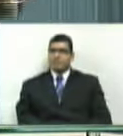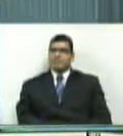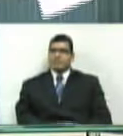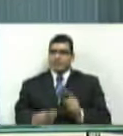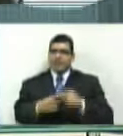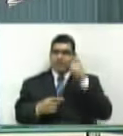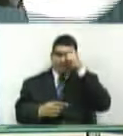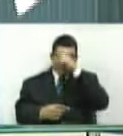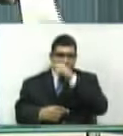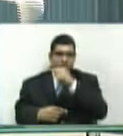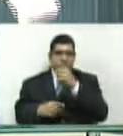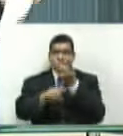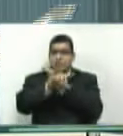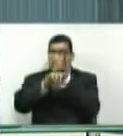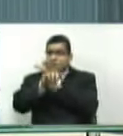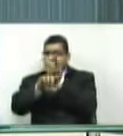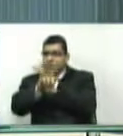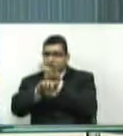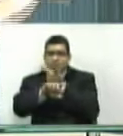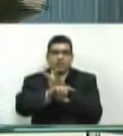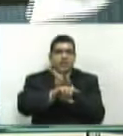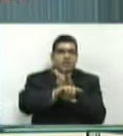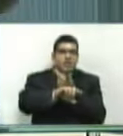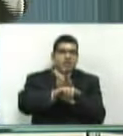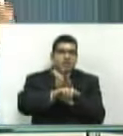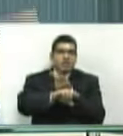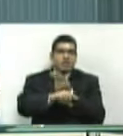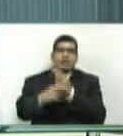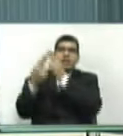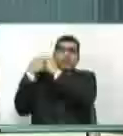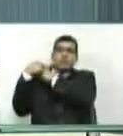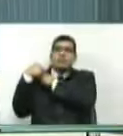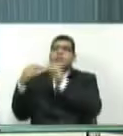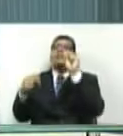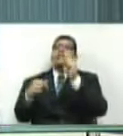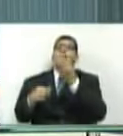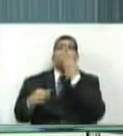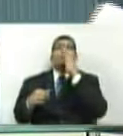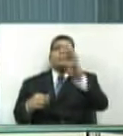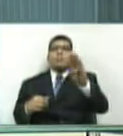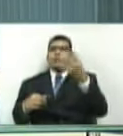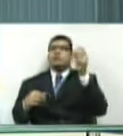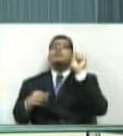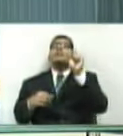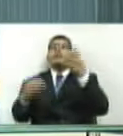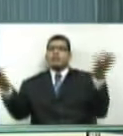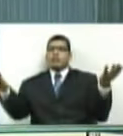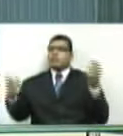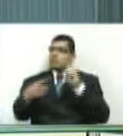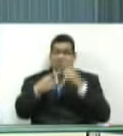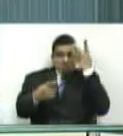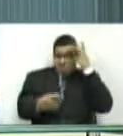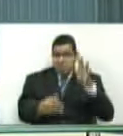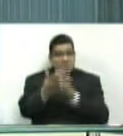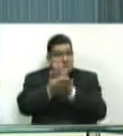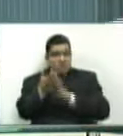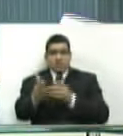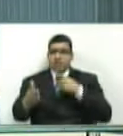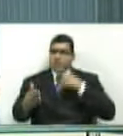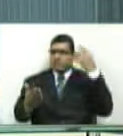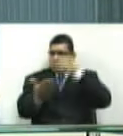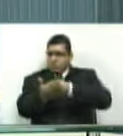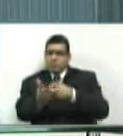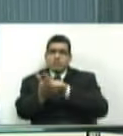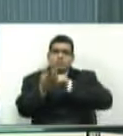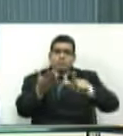Difícil é procurar os responsáveis e responsabilizá-lo. E nós precisamos cumprir esse papel a bem dos